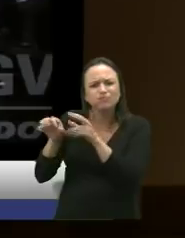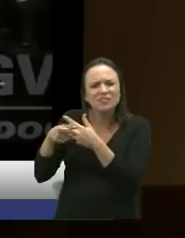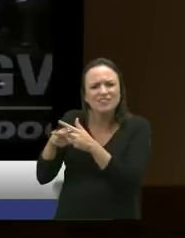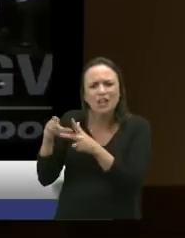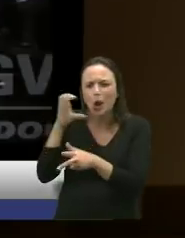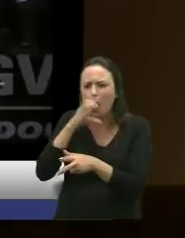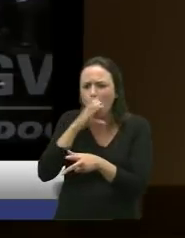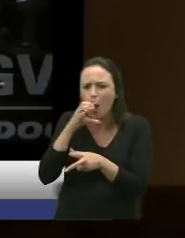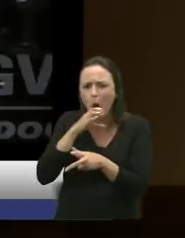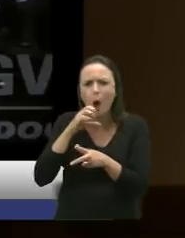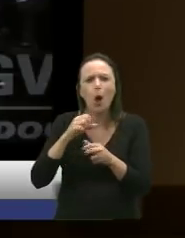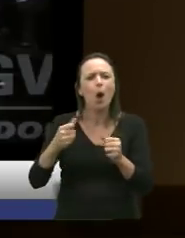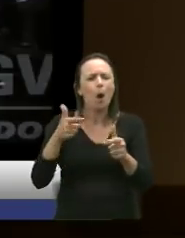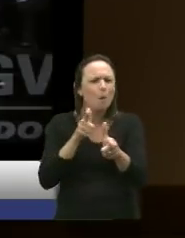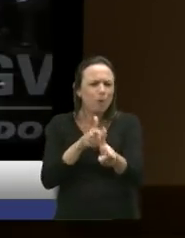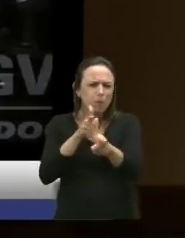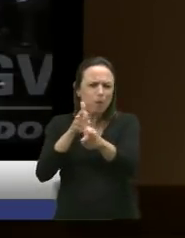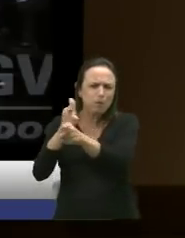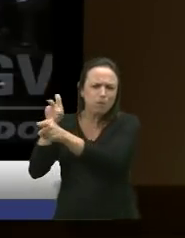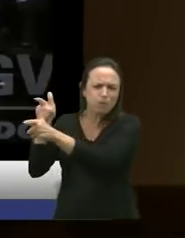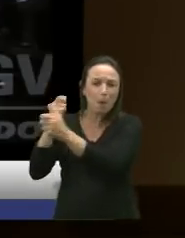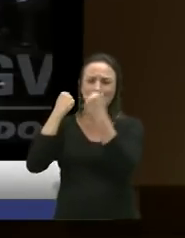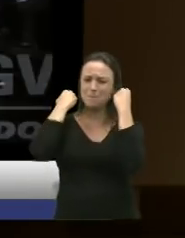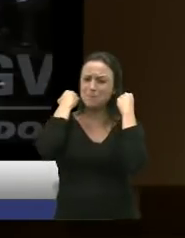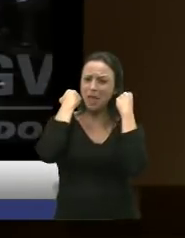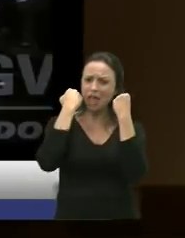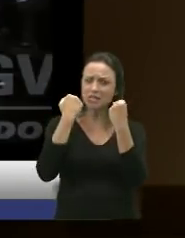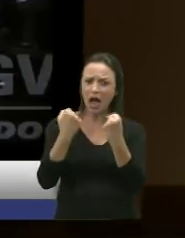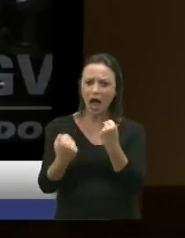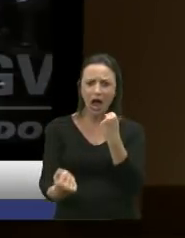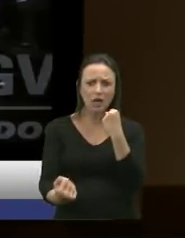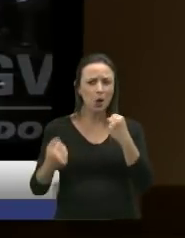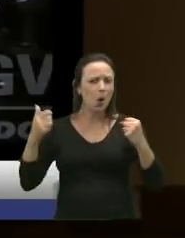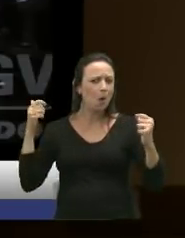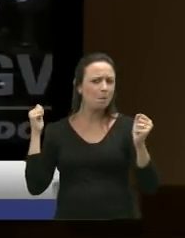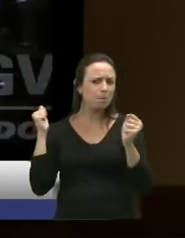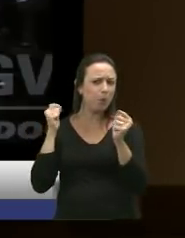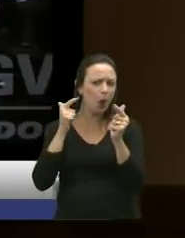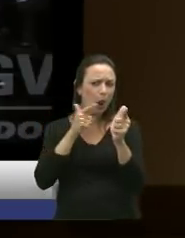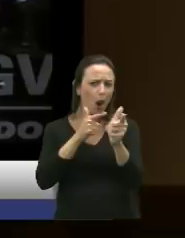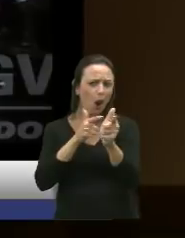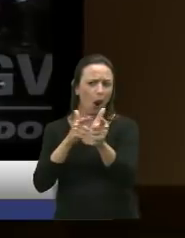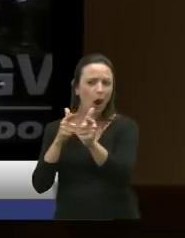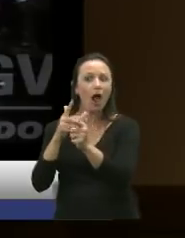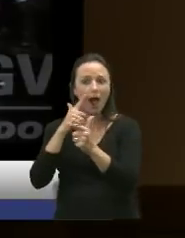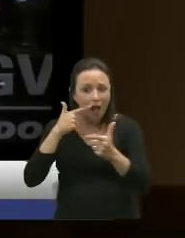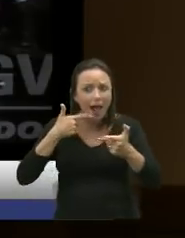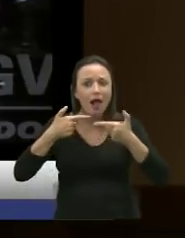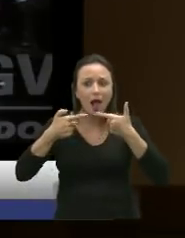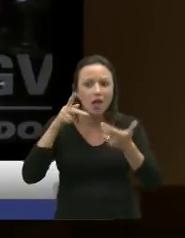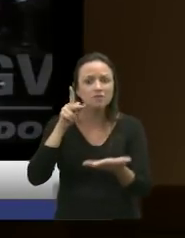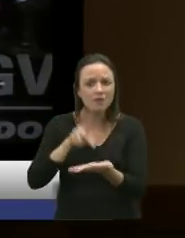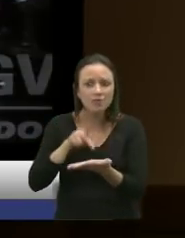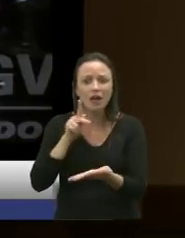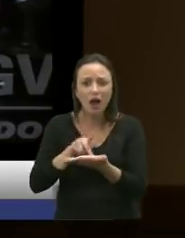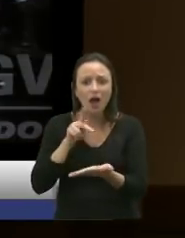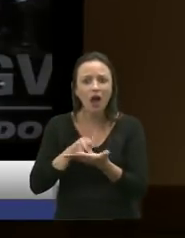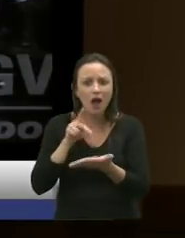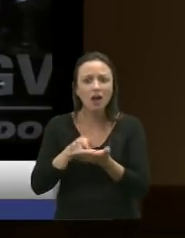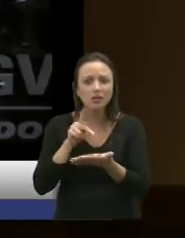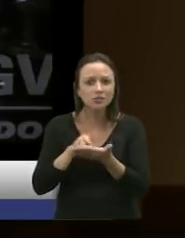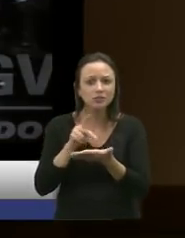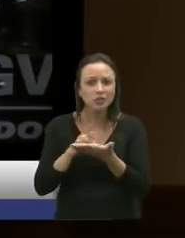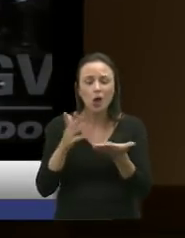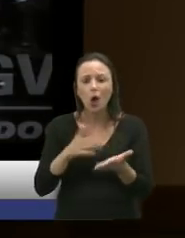resistia ao bombardeio pesado, à fuzilaria pesada. Isso foi uma guerra de verdade. Foi uma guerra de verdade. Do lado getulista até hoje não